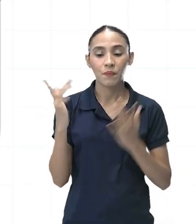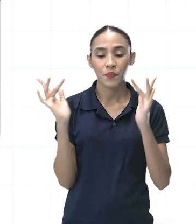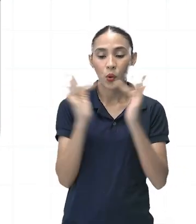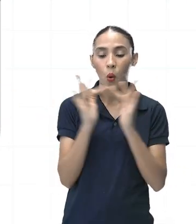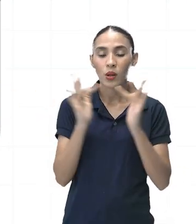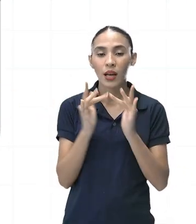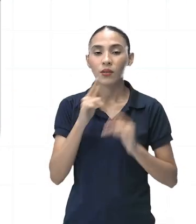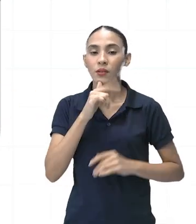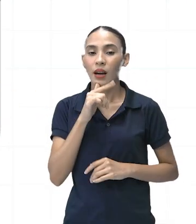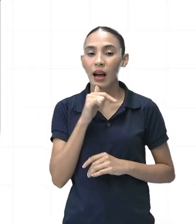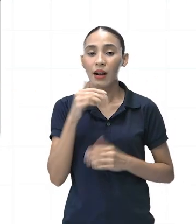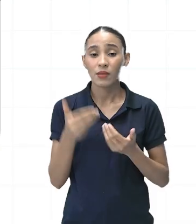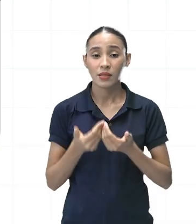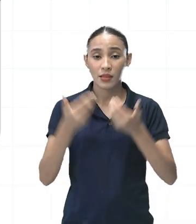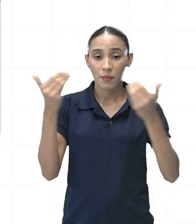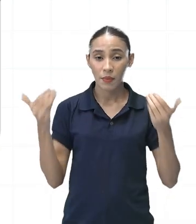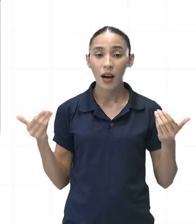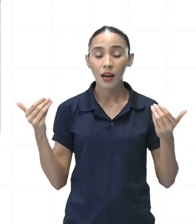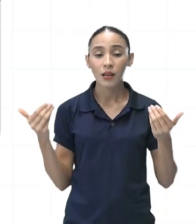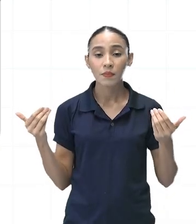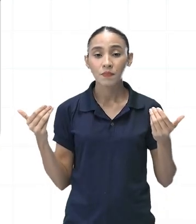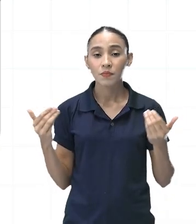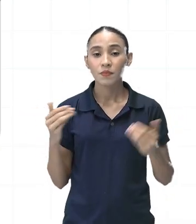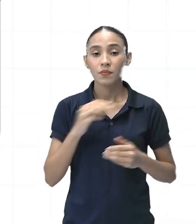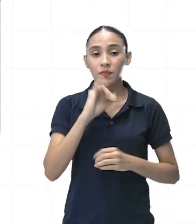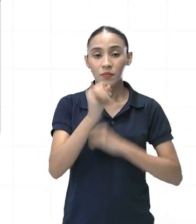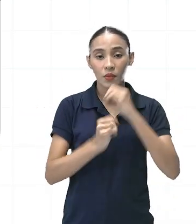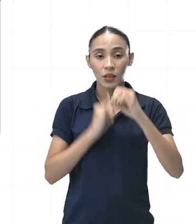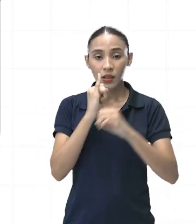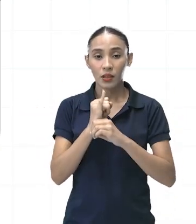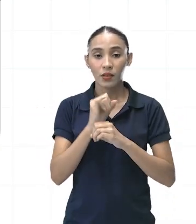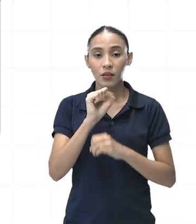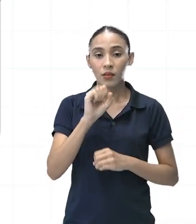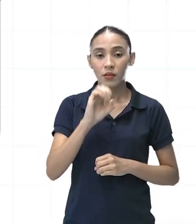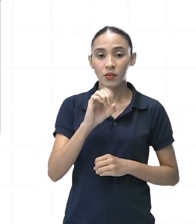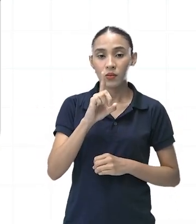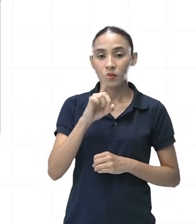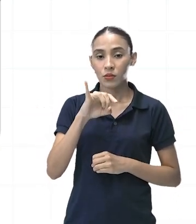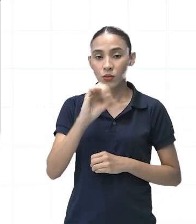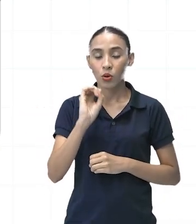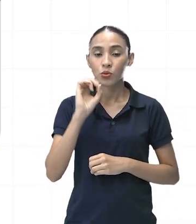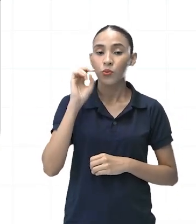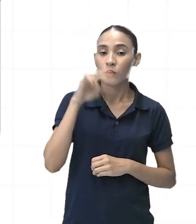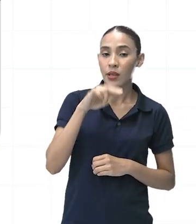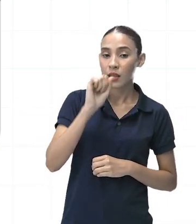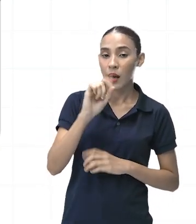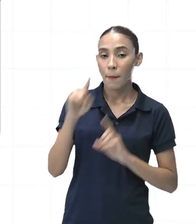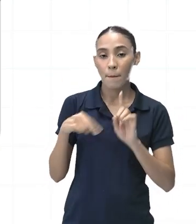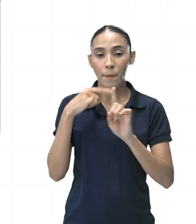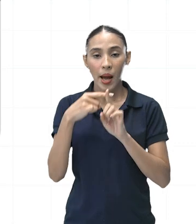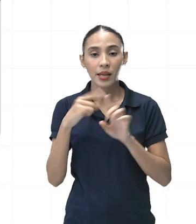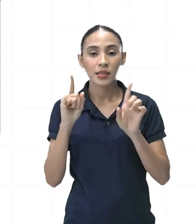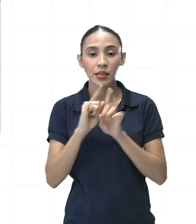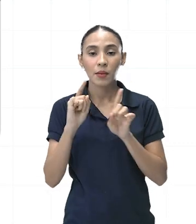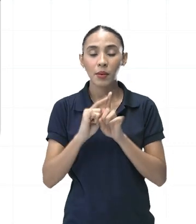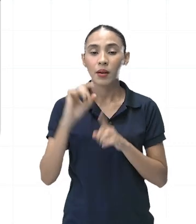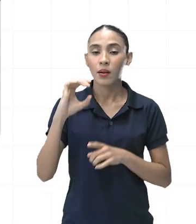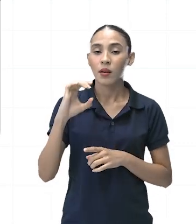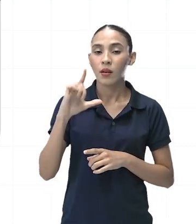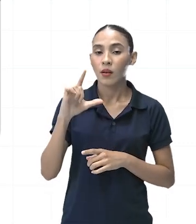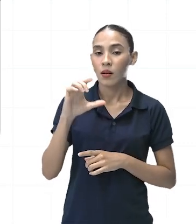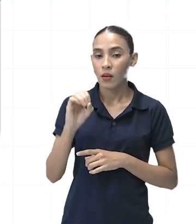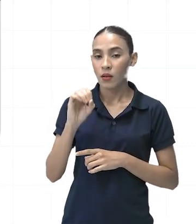é dissolvido em água, ele se separa em íons sódio, que é o Na+, e cloreto, que é